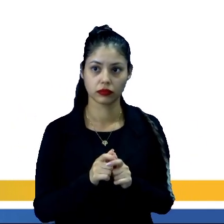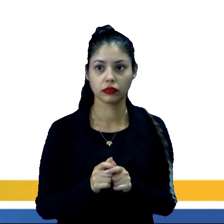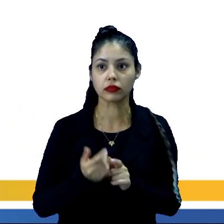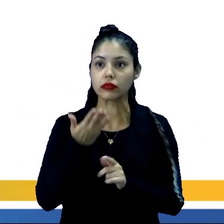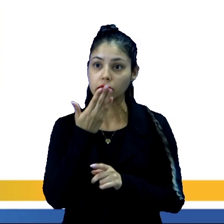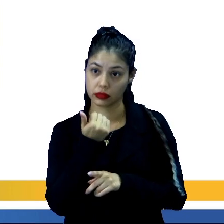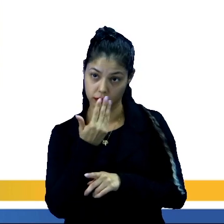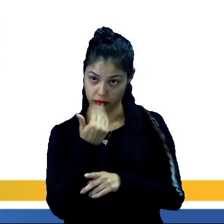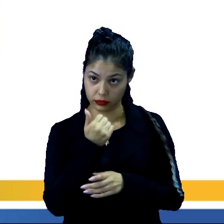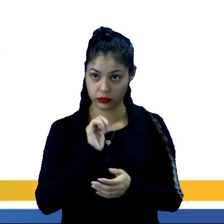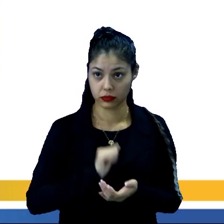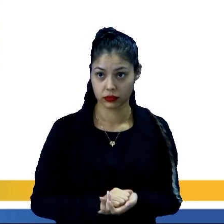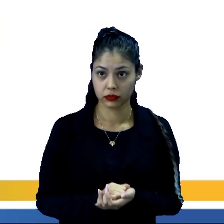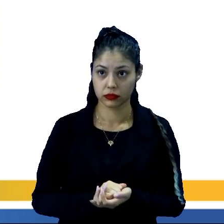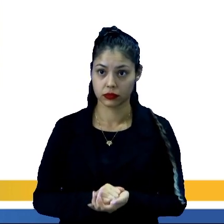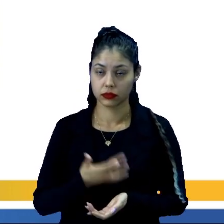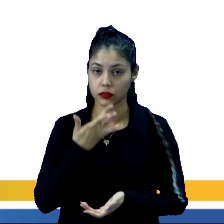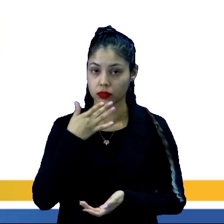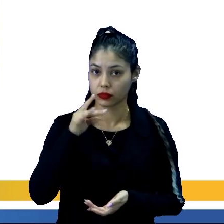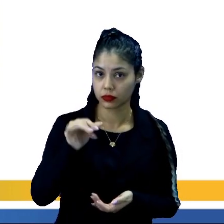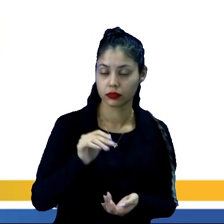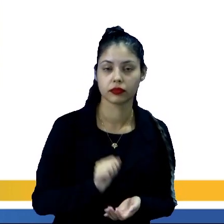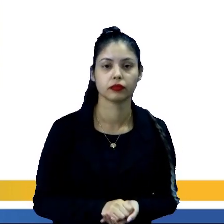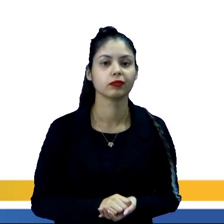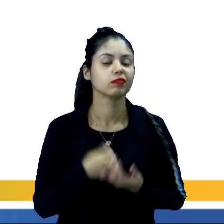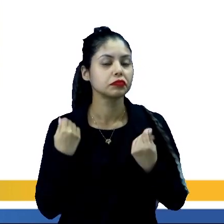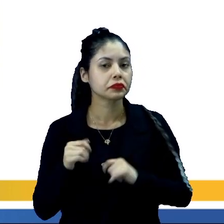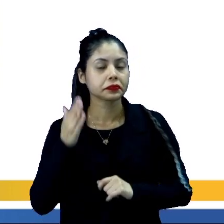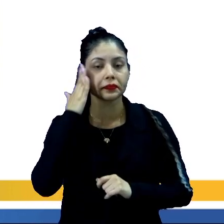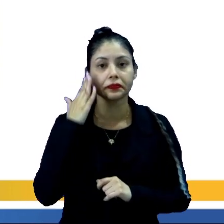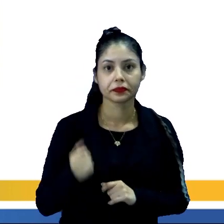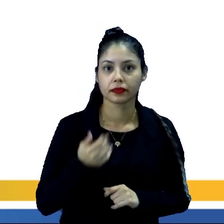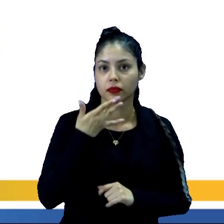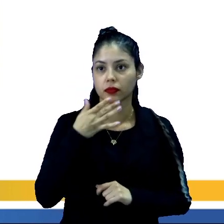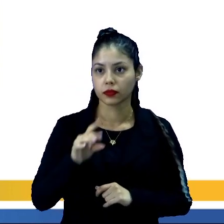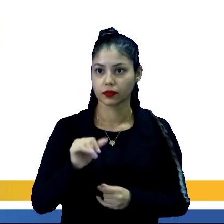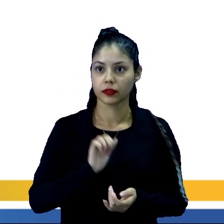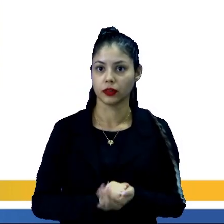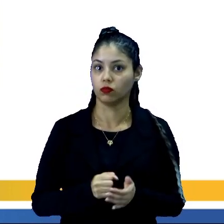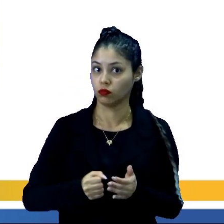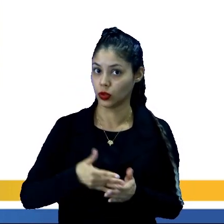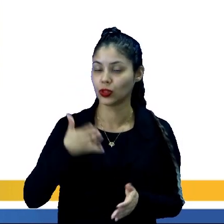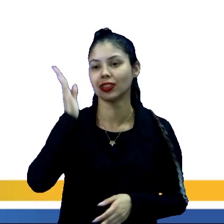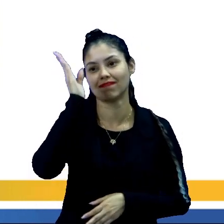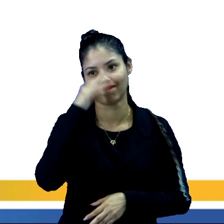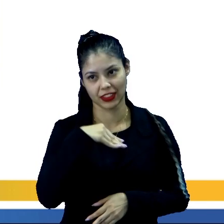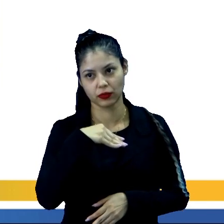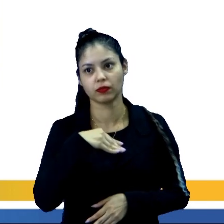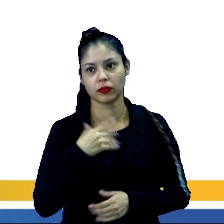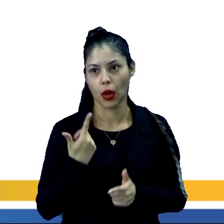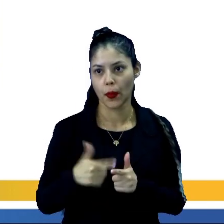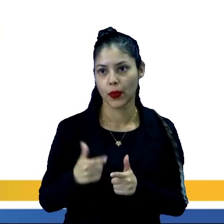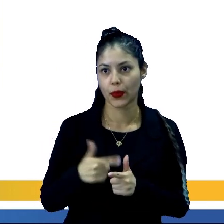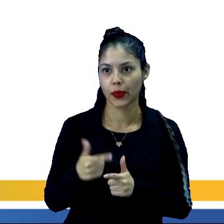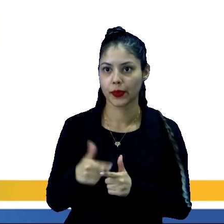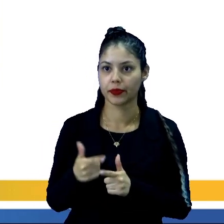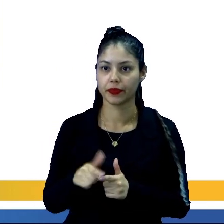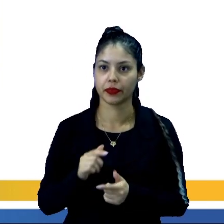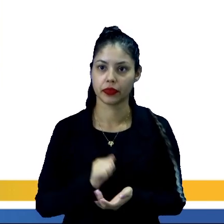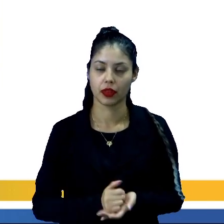quê? Ter uma diminuição do consumo de sal, né? Então, a gente sabe que o sal em excesso ele pode causar problemas